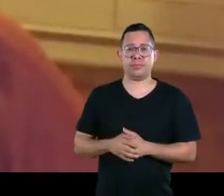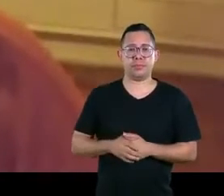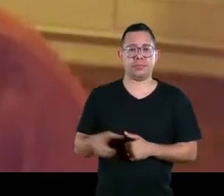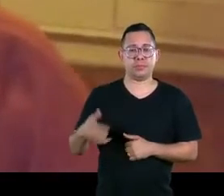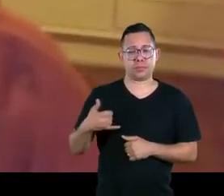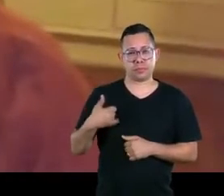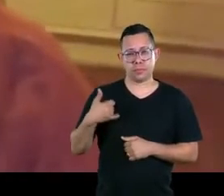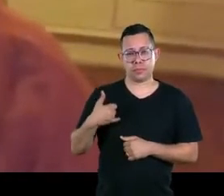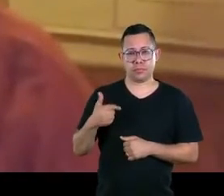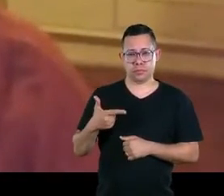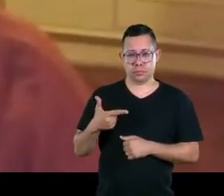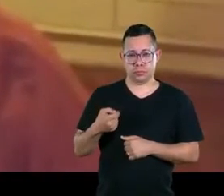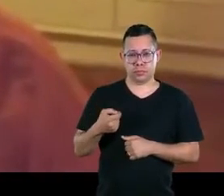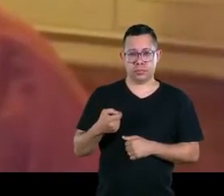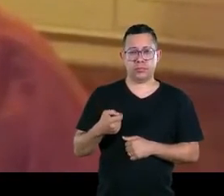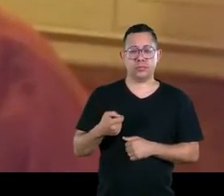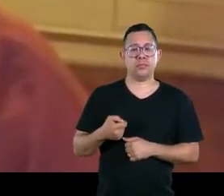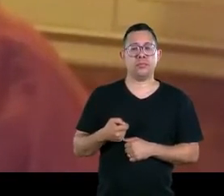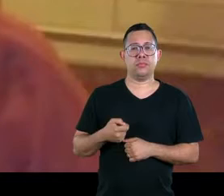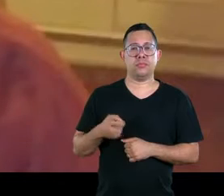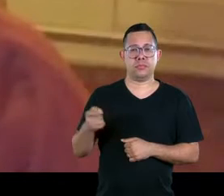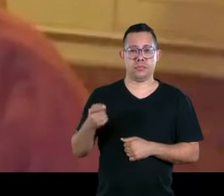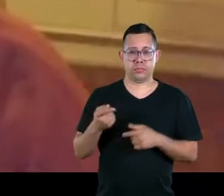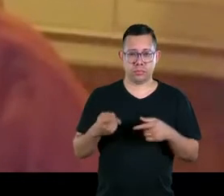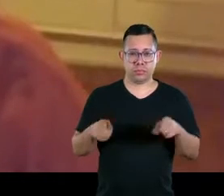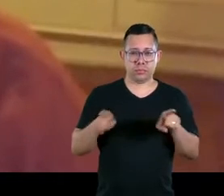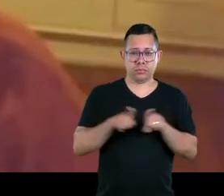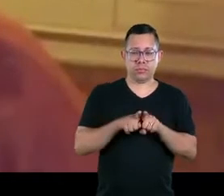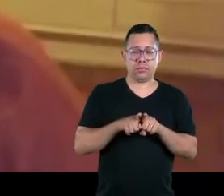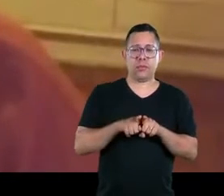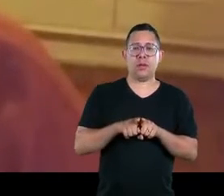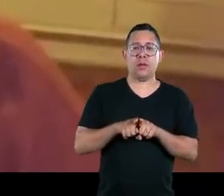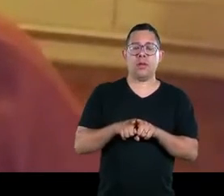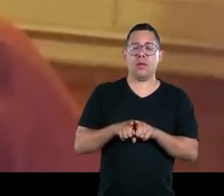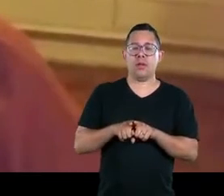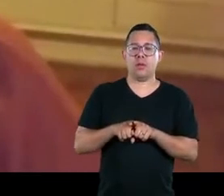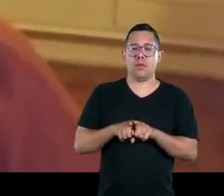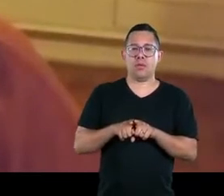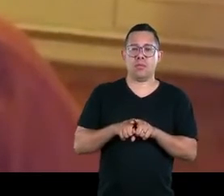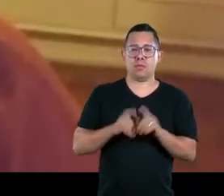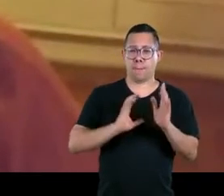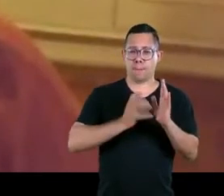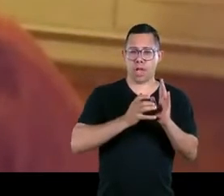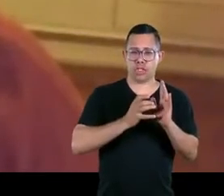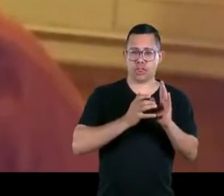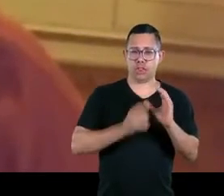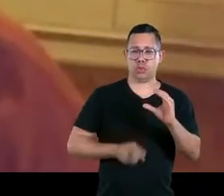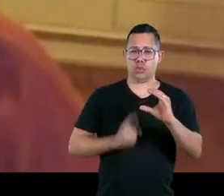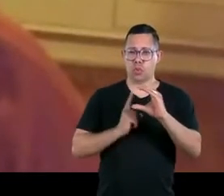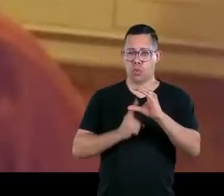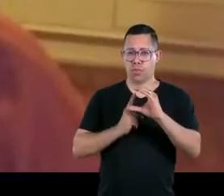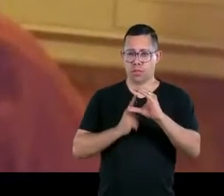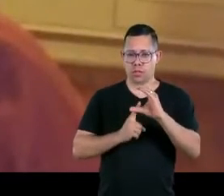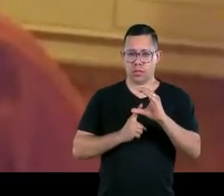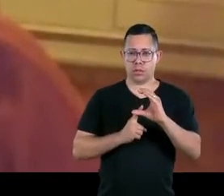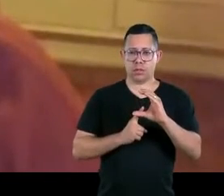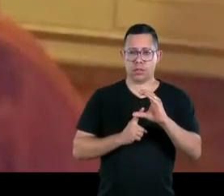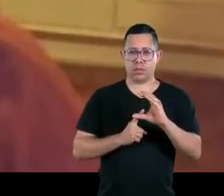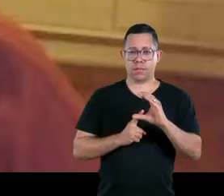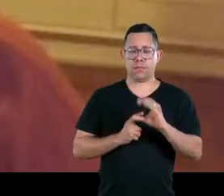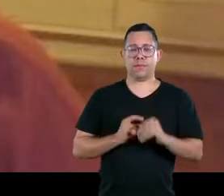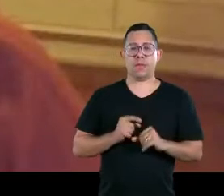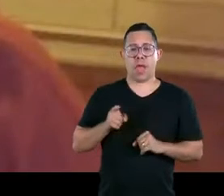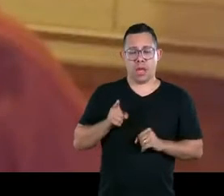20 anos, ele se filia ao Partido Comunista, né, portanto, em 1941, em que permanece